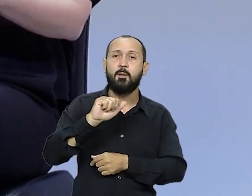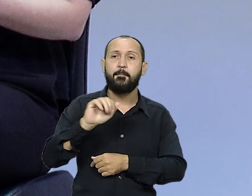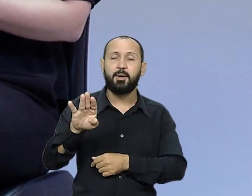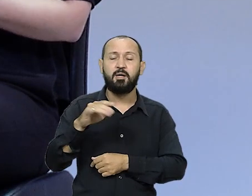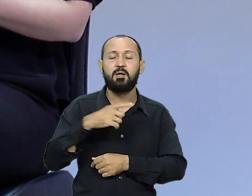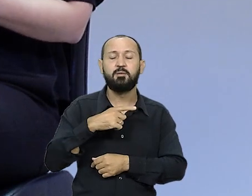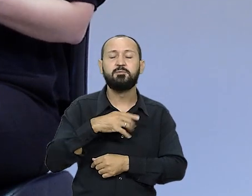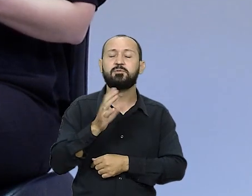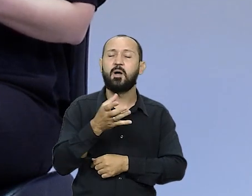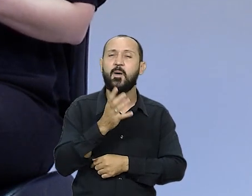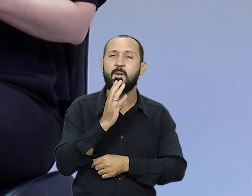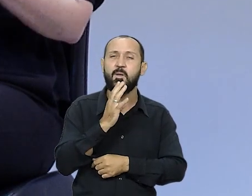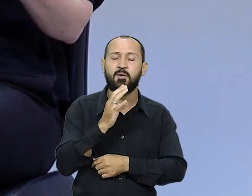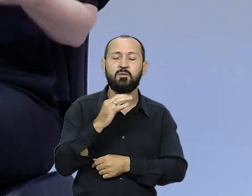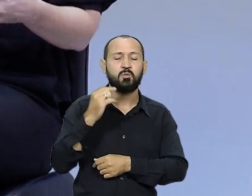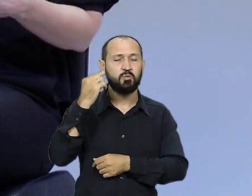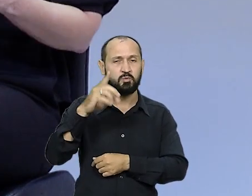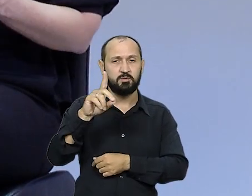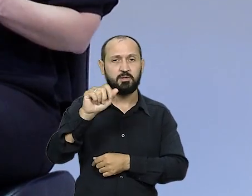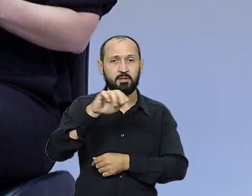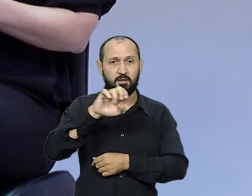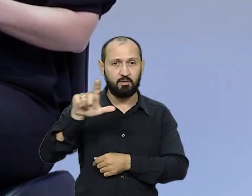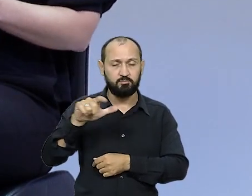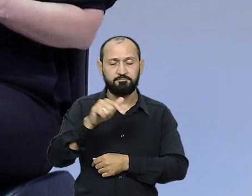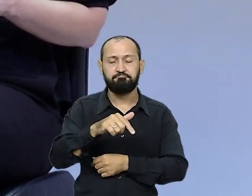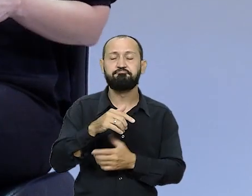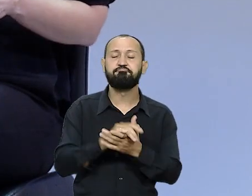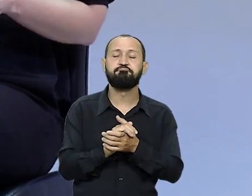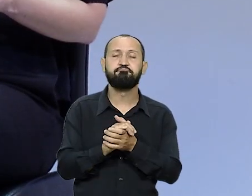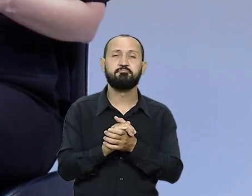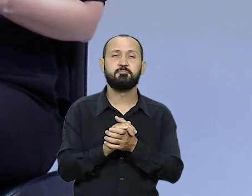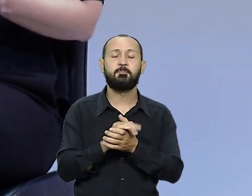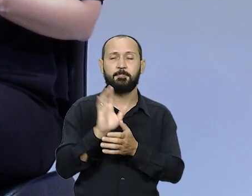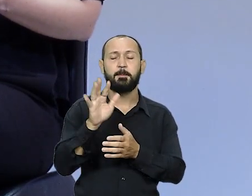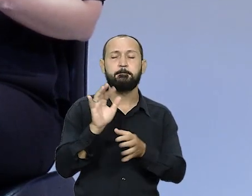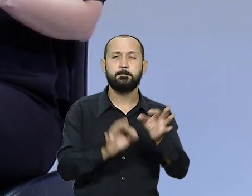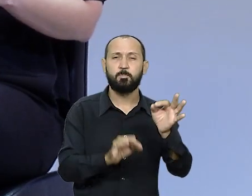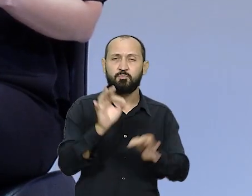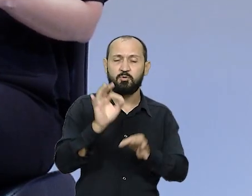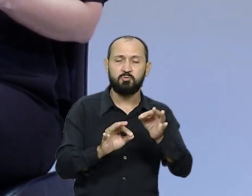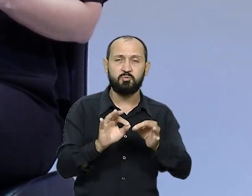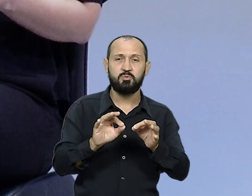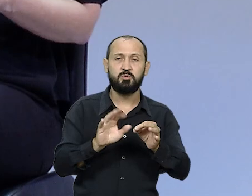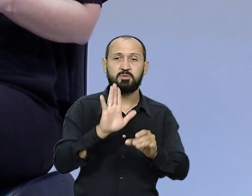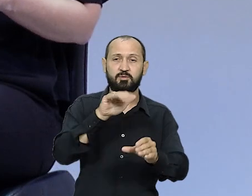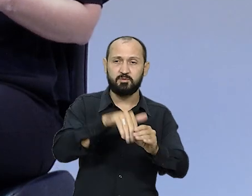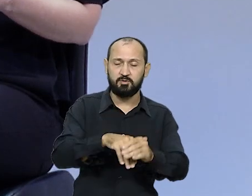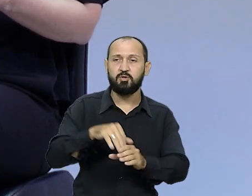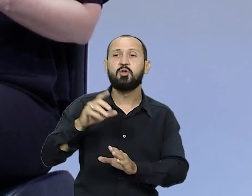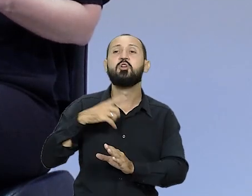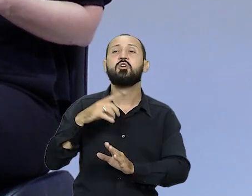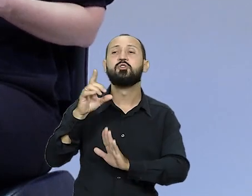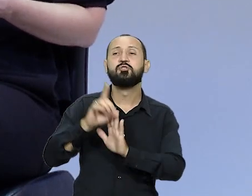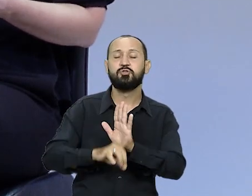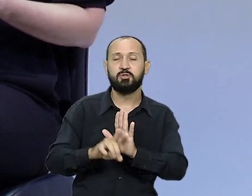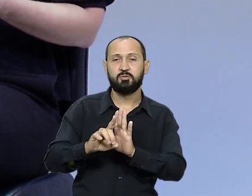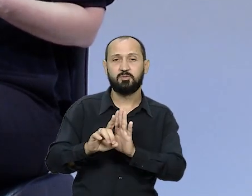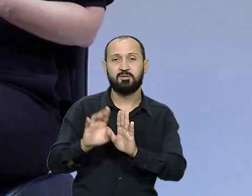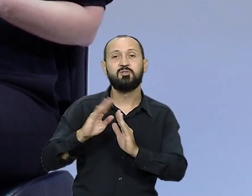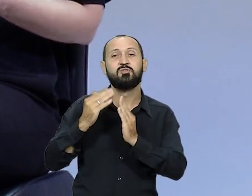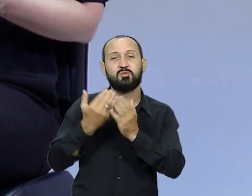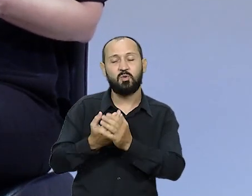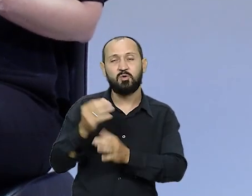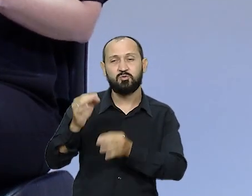Trabalhando na OAB, já conhecia o Dr. Daniel Castro, ele era juiz eleitoral e diretor da Escola